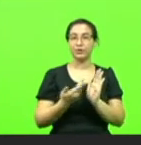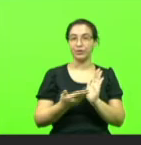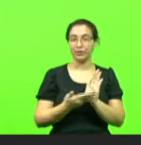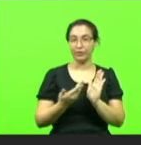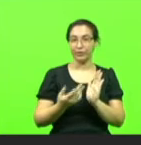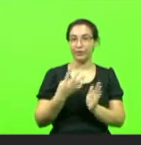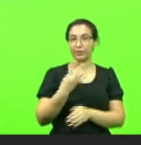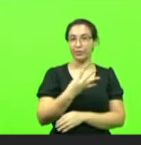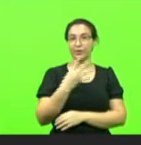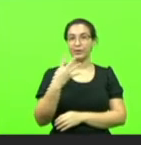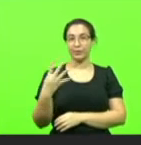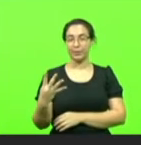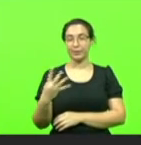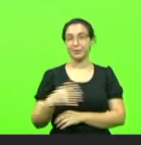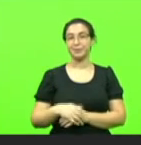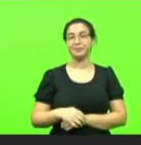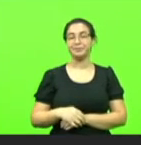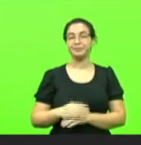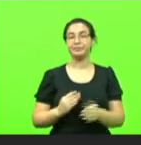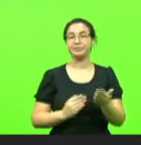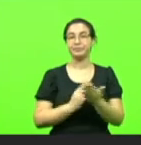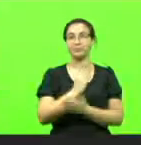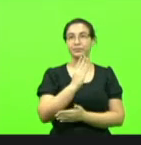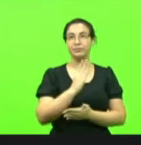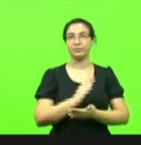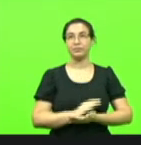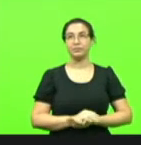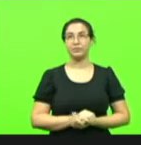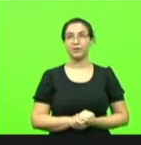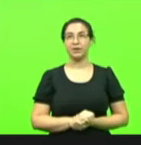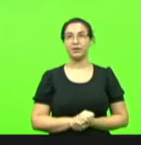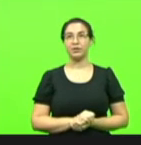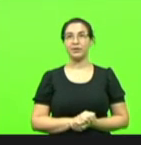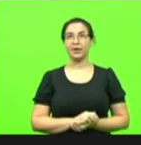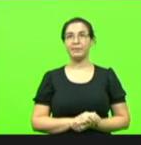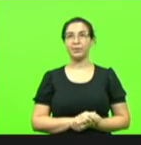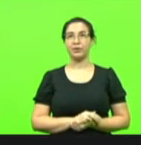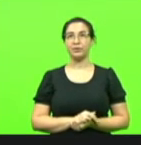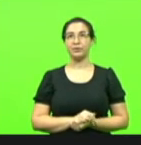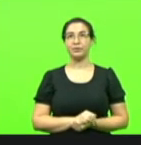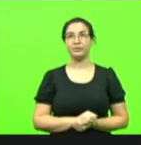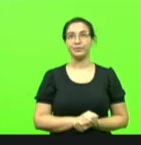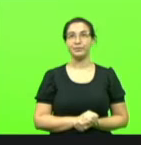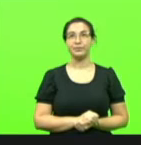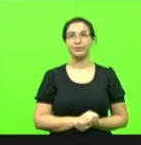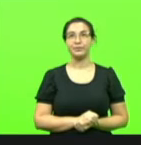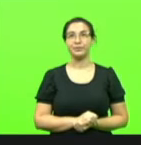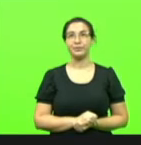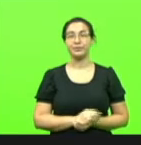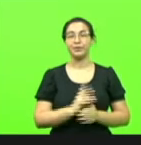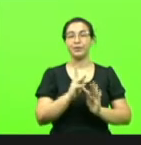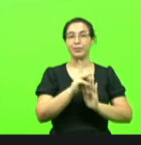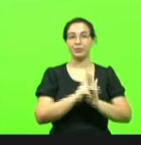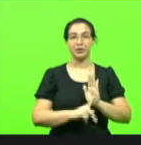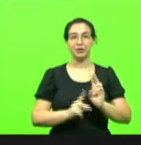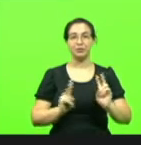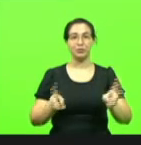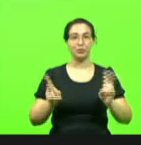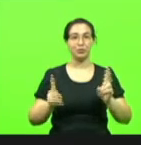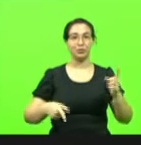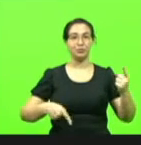44 meu voto então pela aprovação seu presidente e o projeto está em